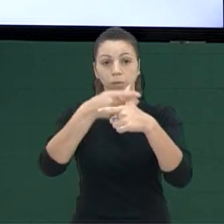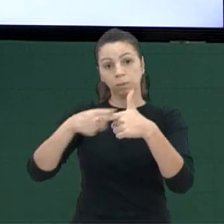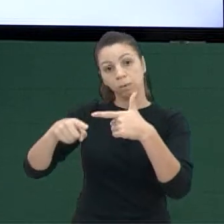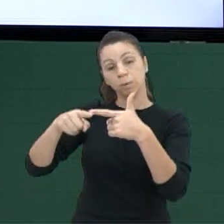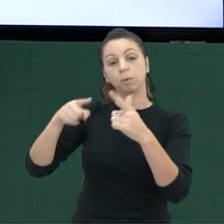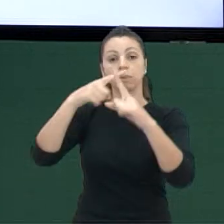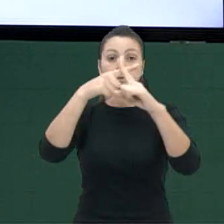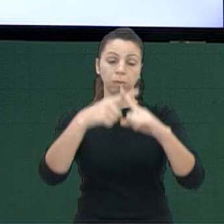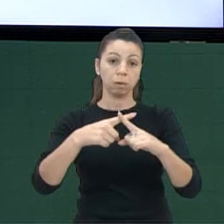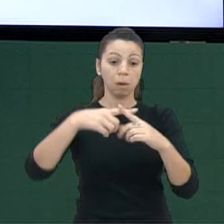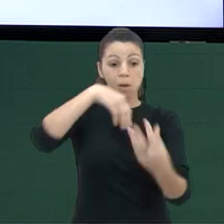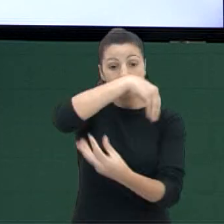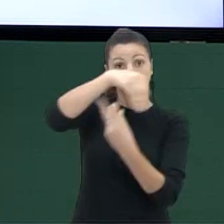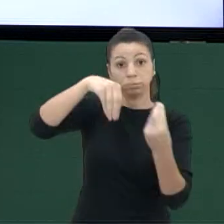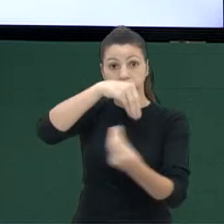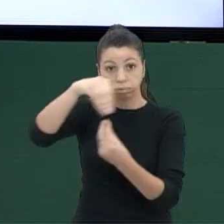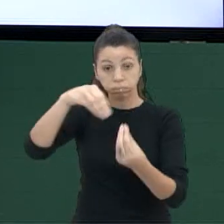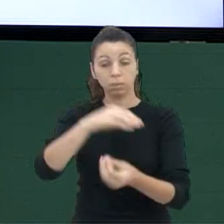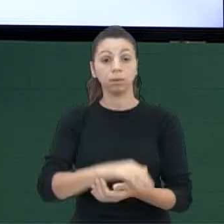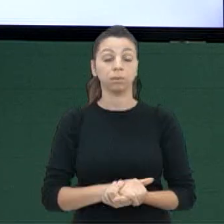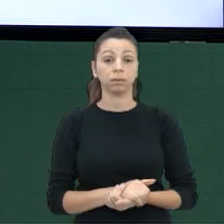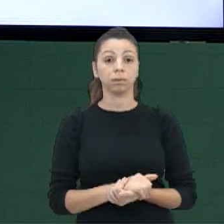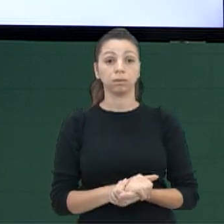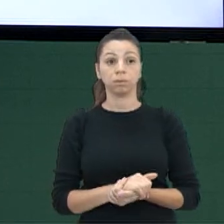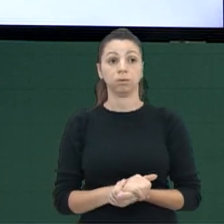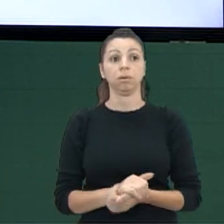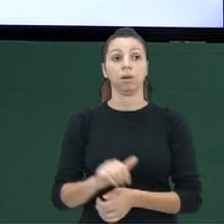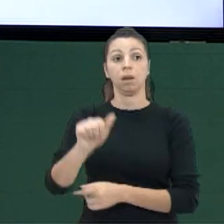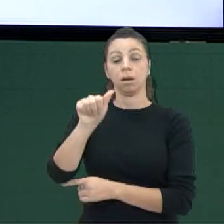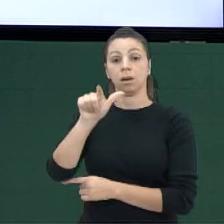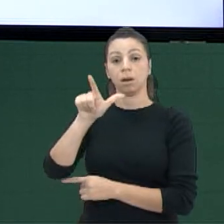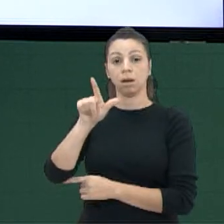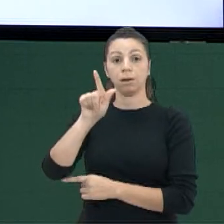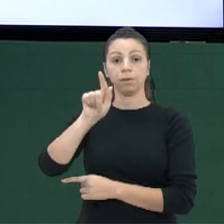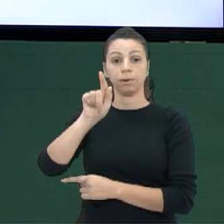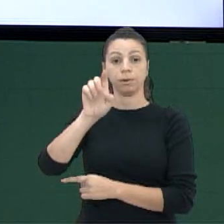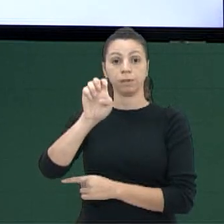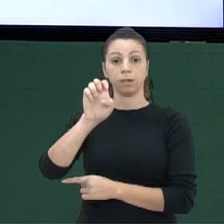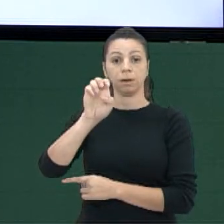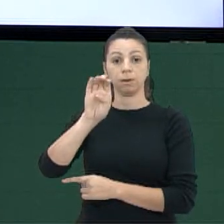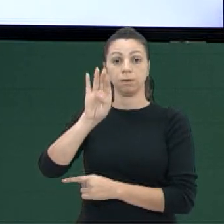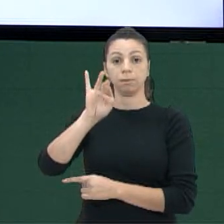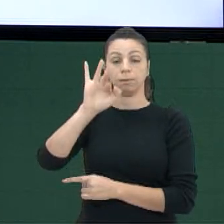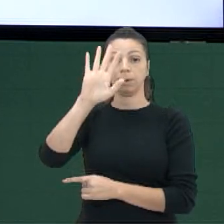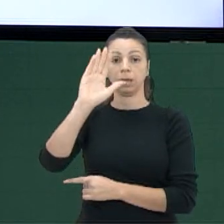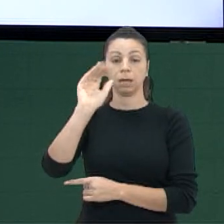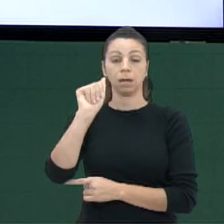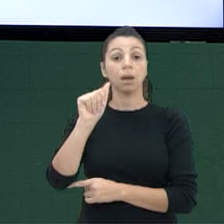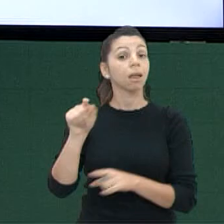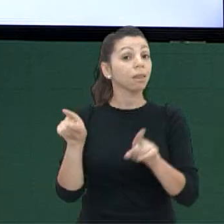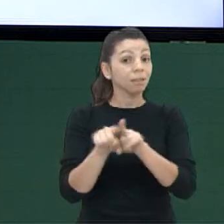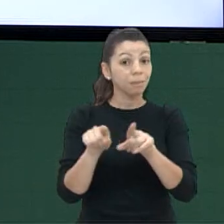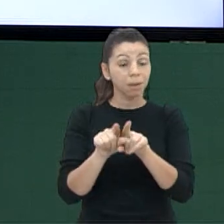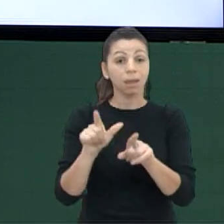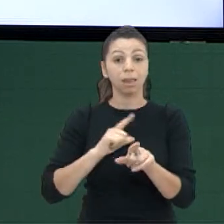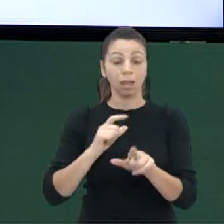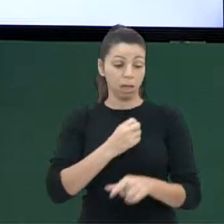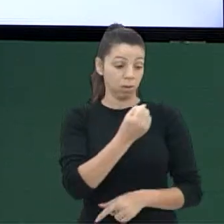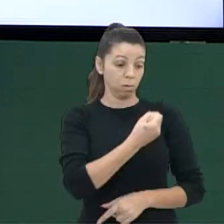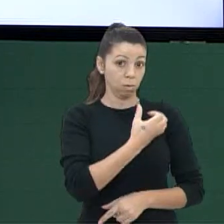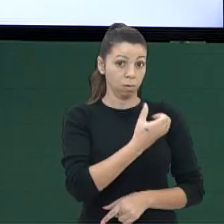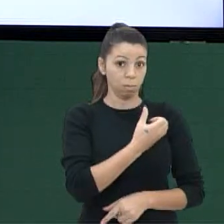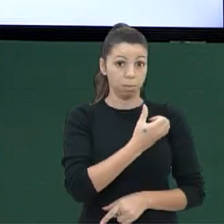misturado. As algébricas têm tudo isso, mais as letras, as partes literais, as